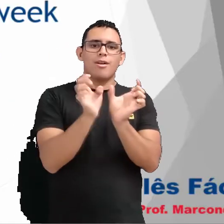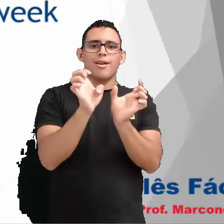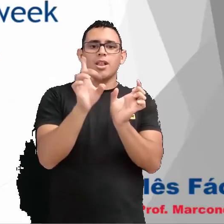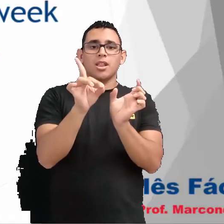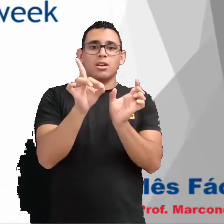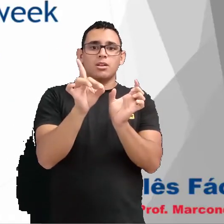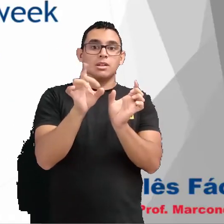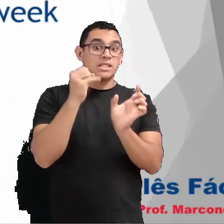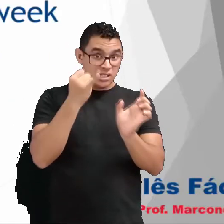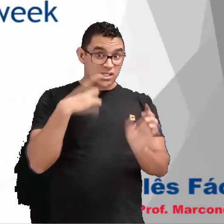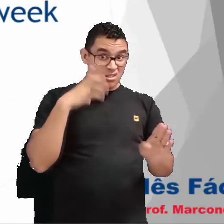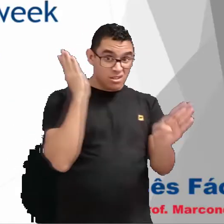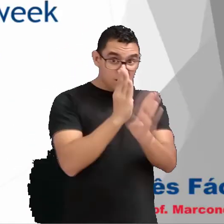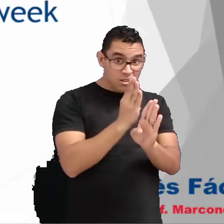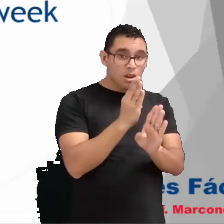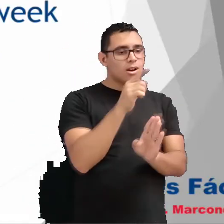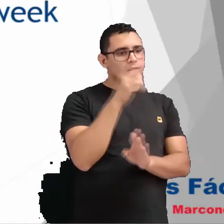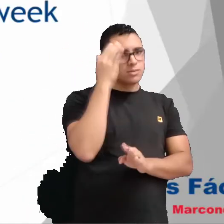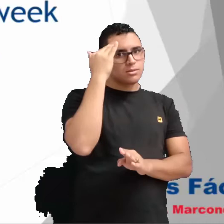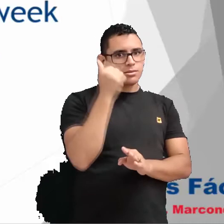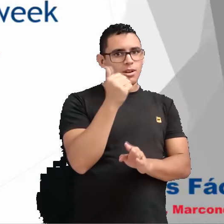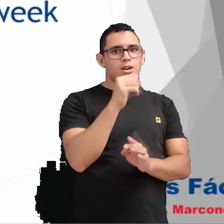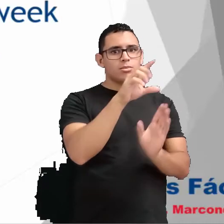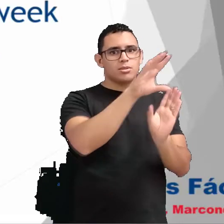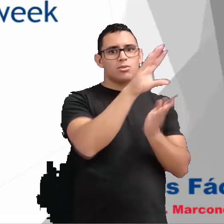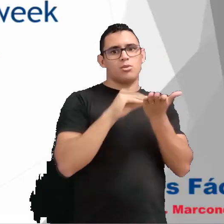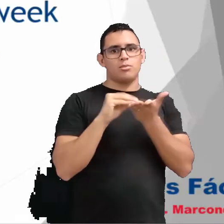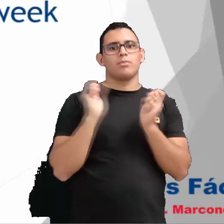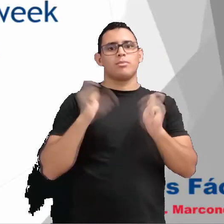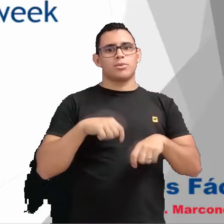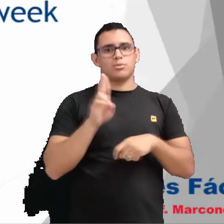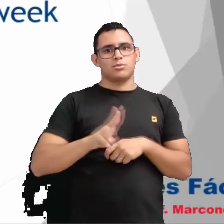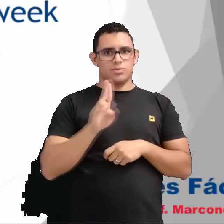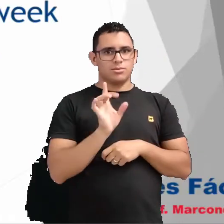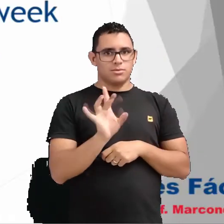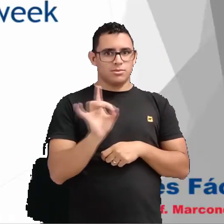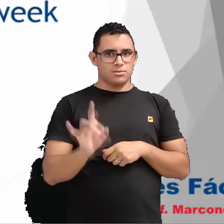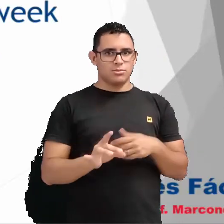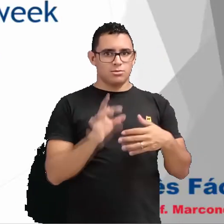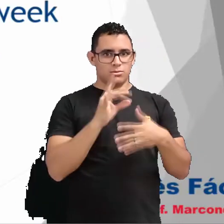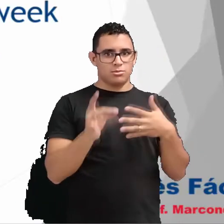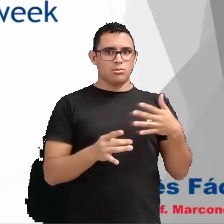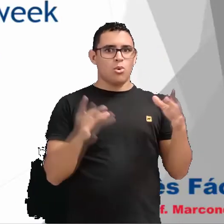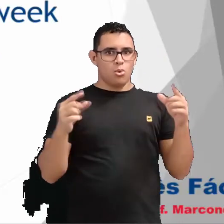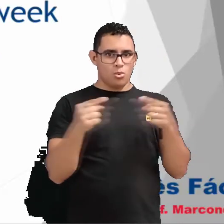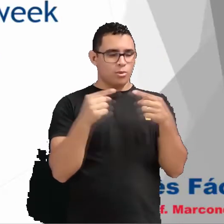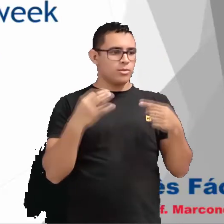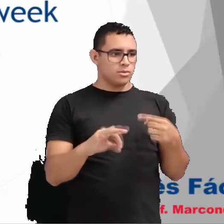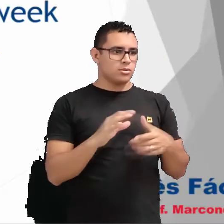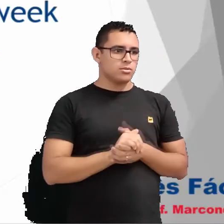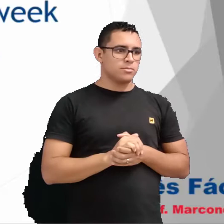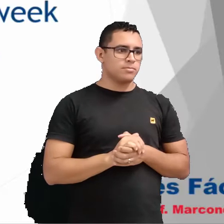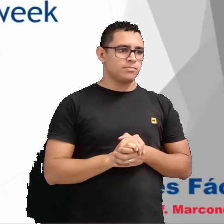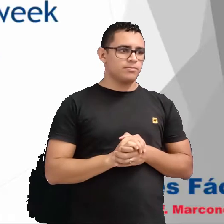isso. E se encontrarem lá, é só olhar como é que vai estar então na segunda coluna, second column, né? Na segunda coluna vai